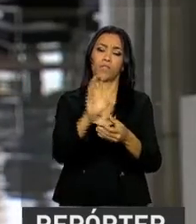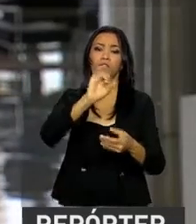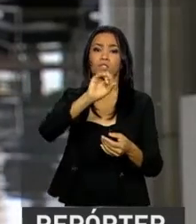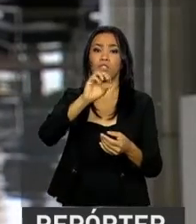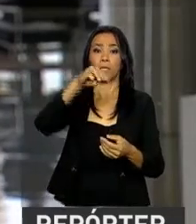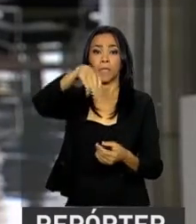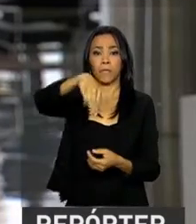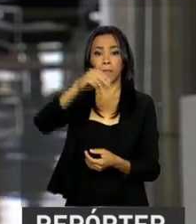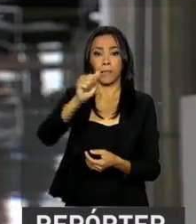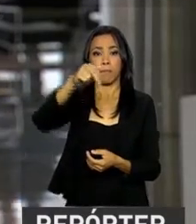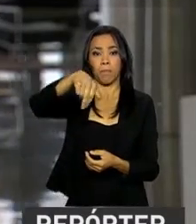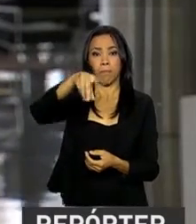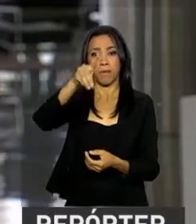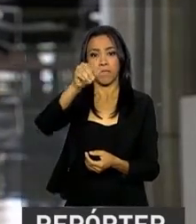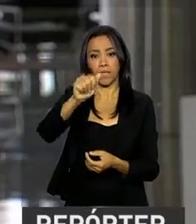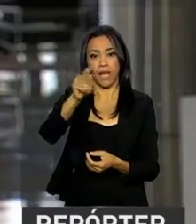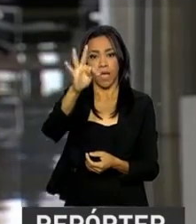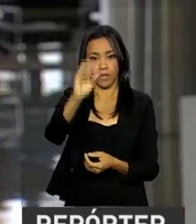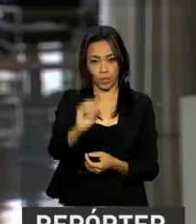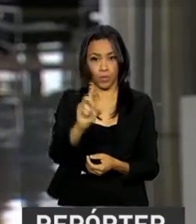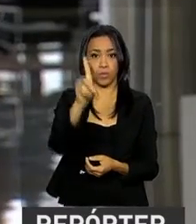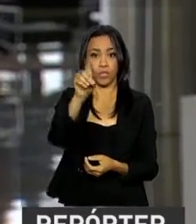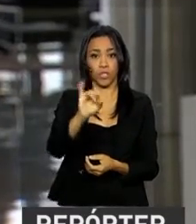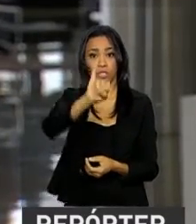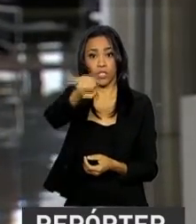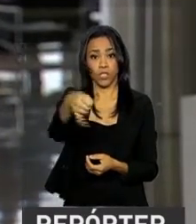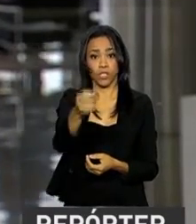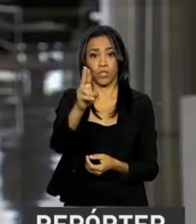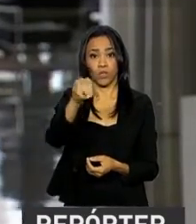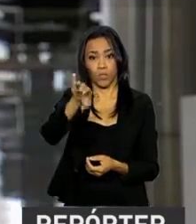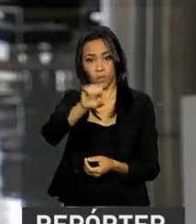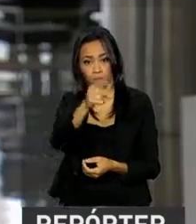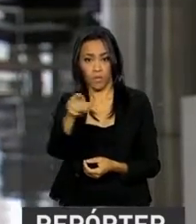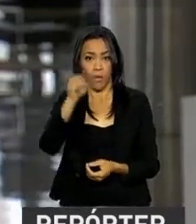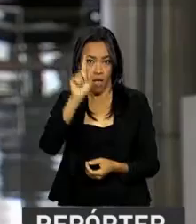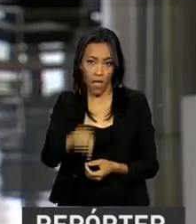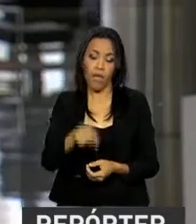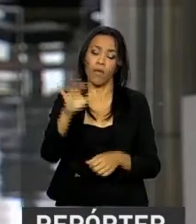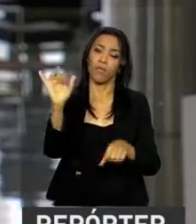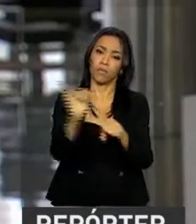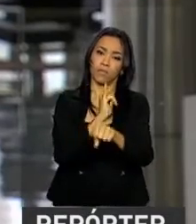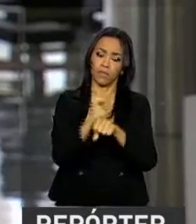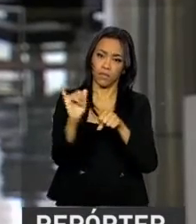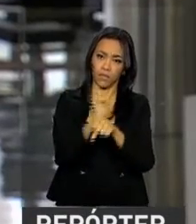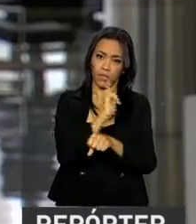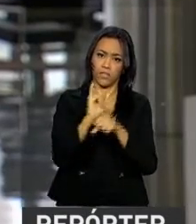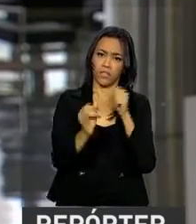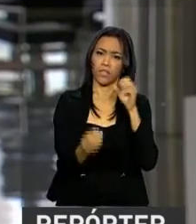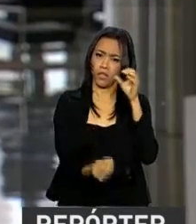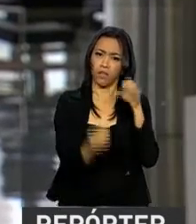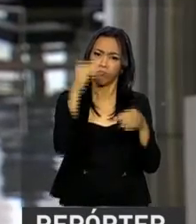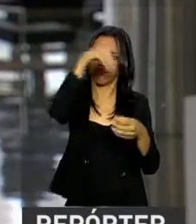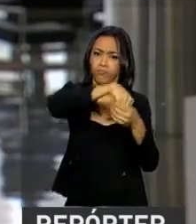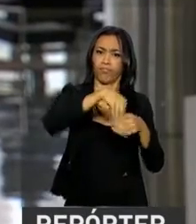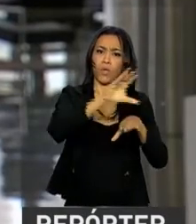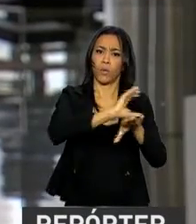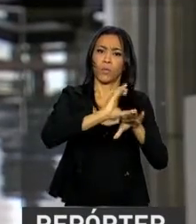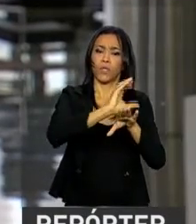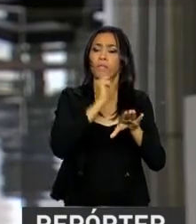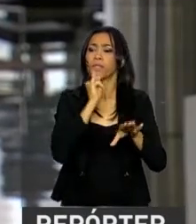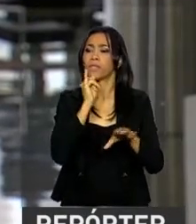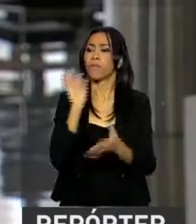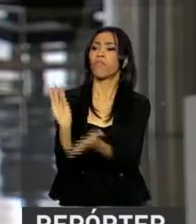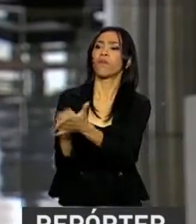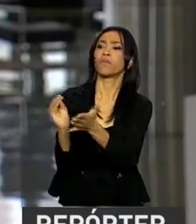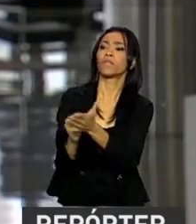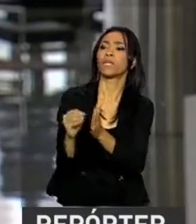coletivo e individual. O mandado de injunção é um mecanismo previsto desde a Constituição e que é usado para quando a falta de